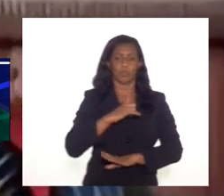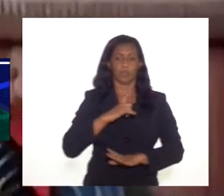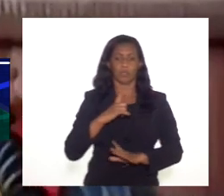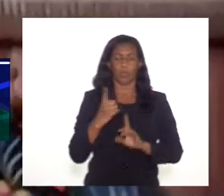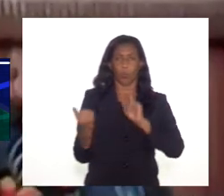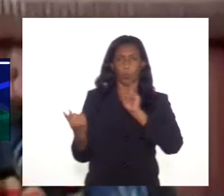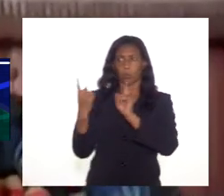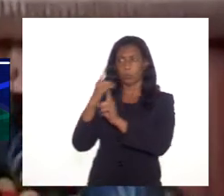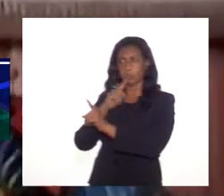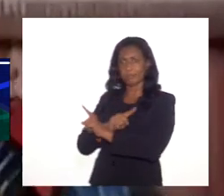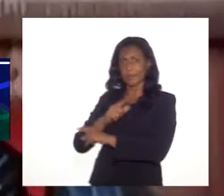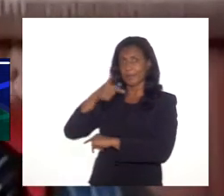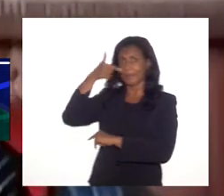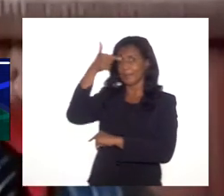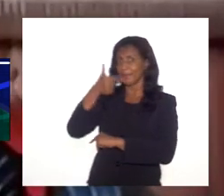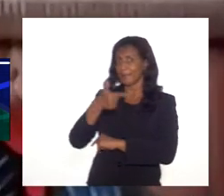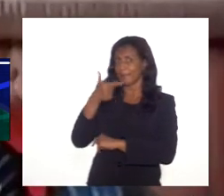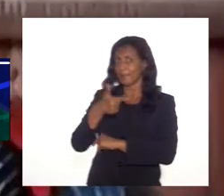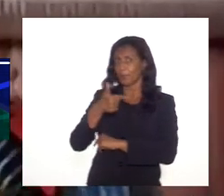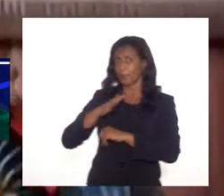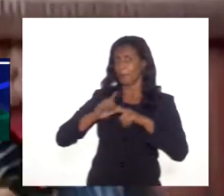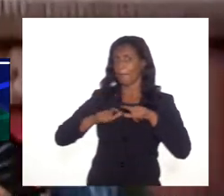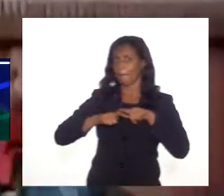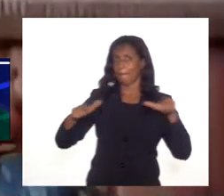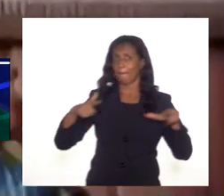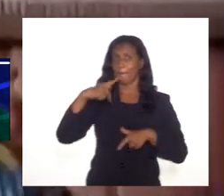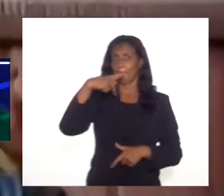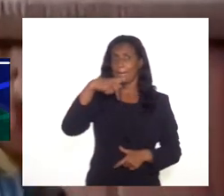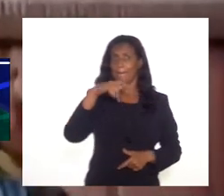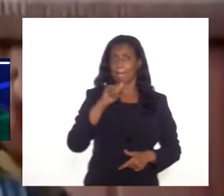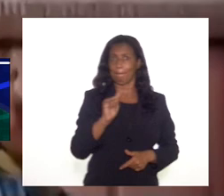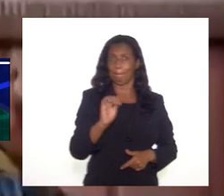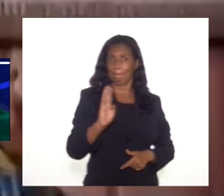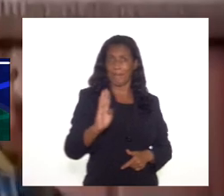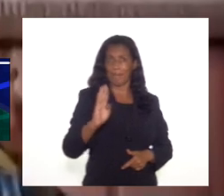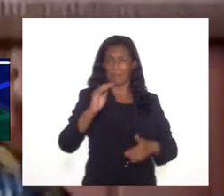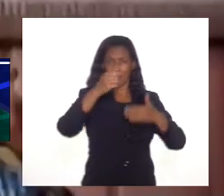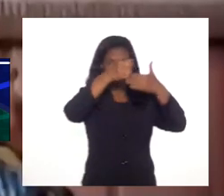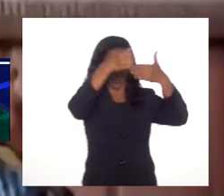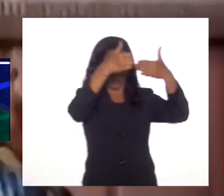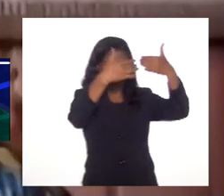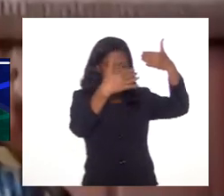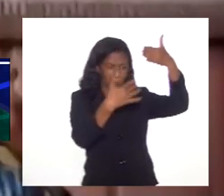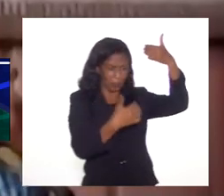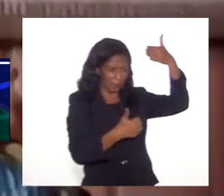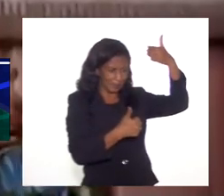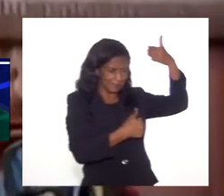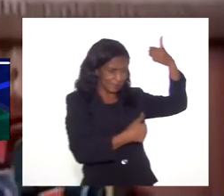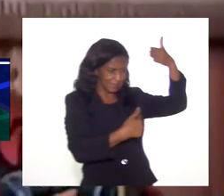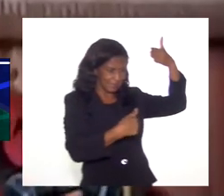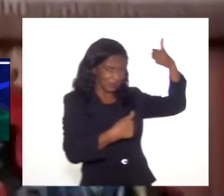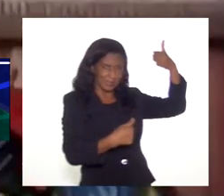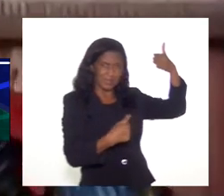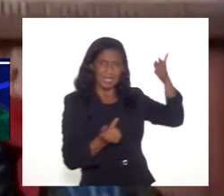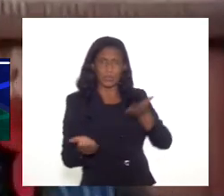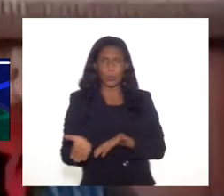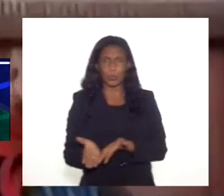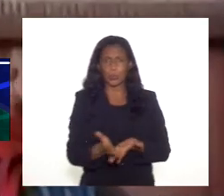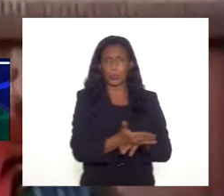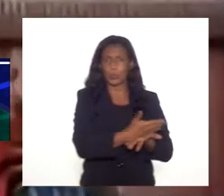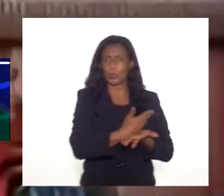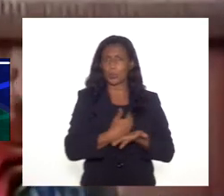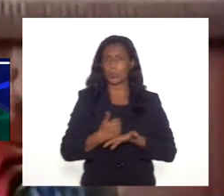contraditoriamente, é o segundo maior PIB da nação e está em 17º lugar em arrecadação, que tem uma das taxas